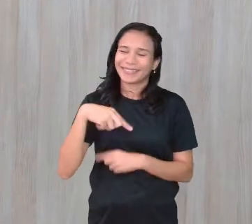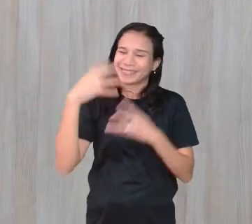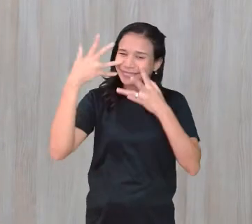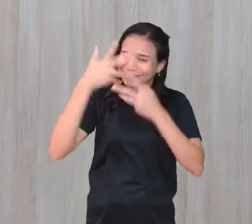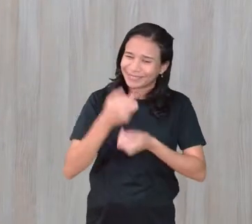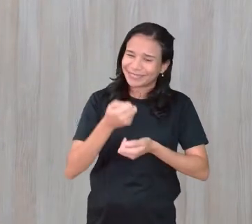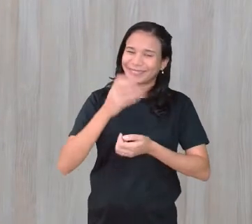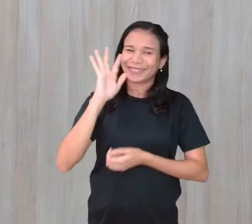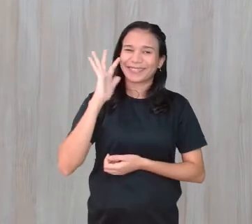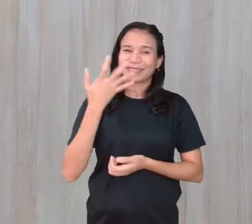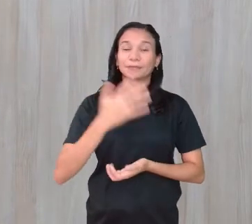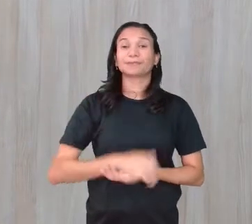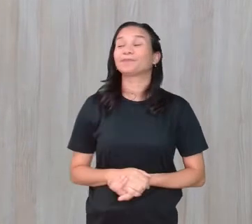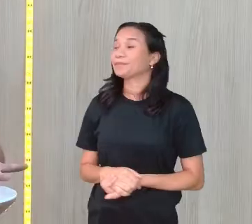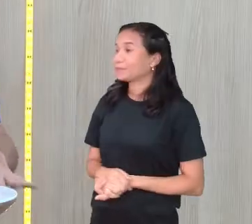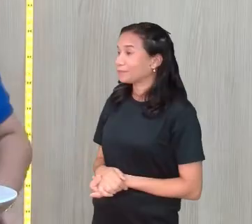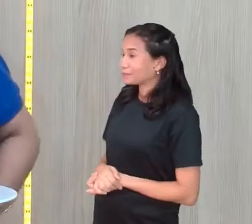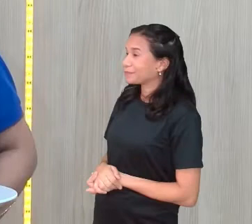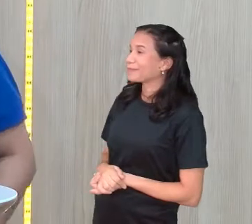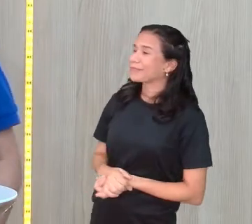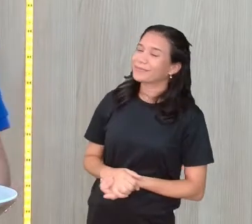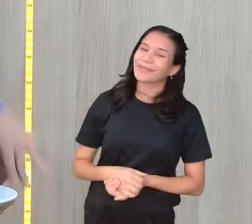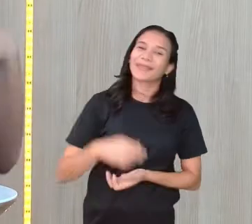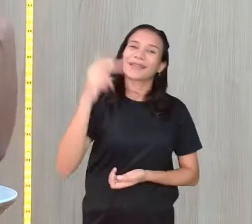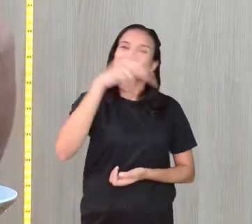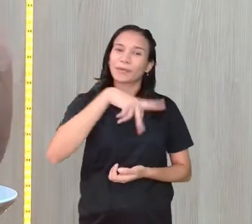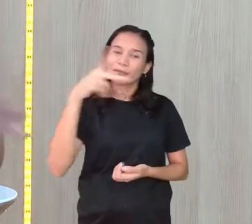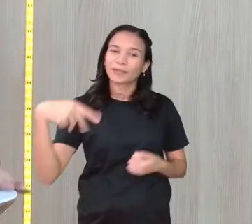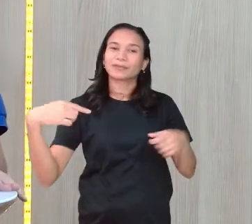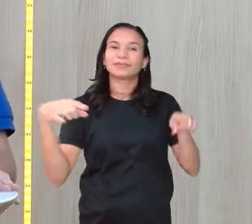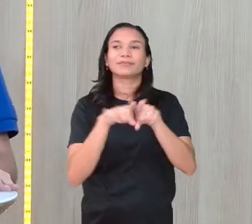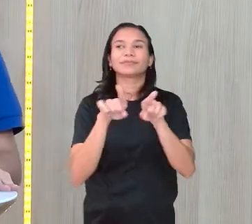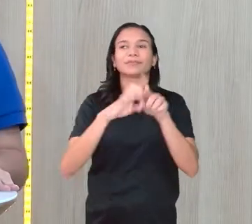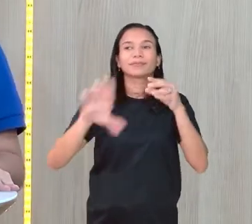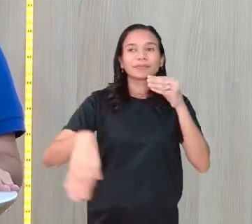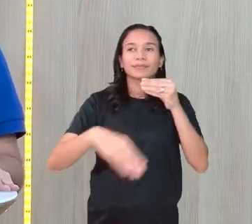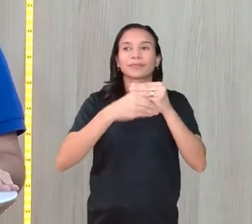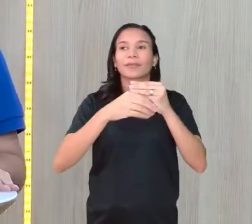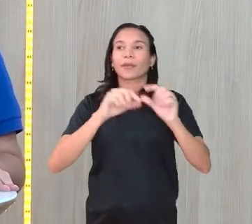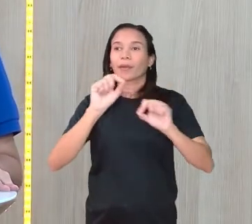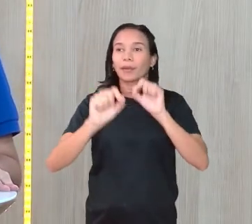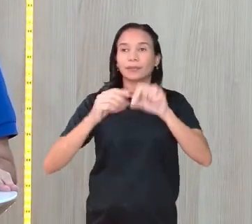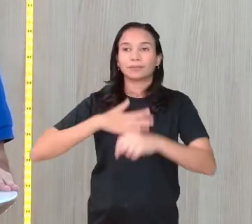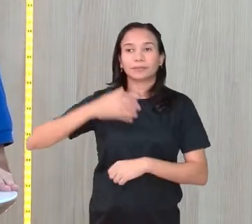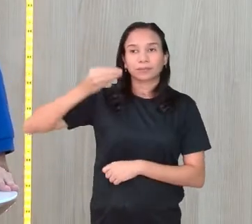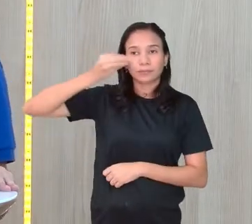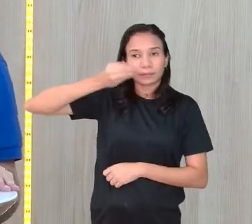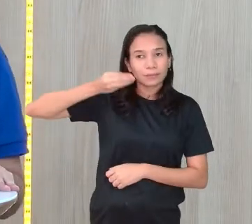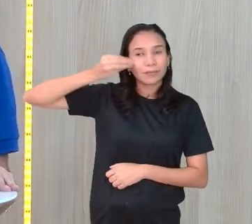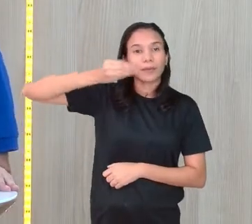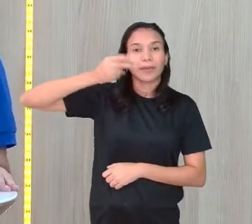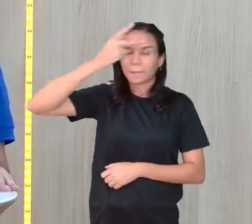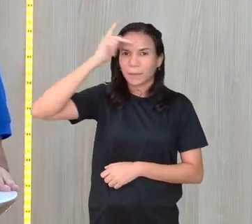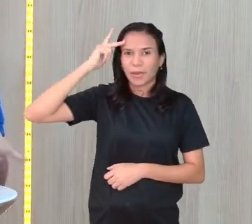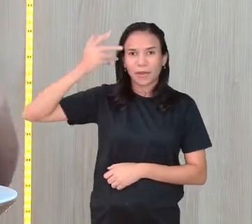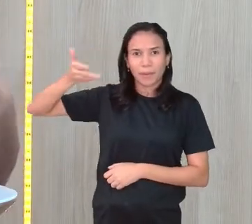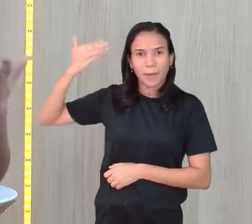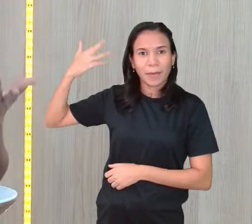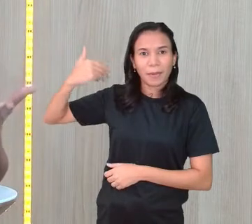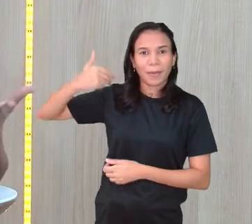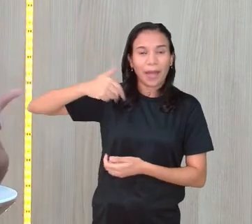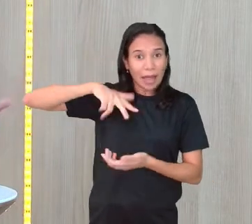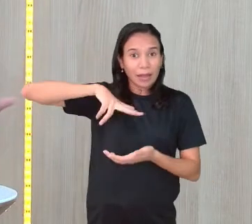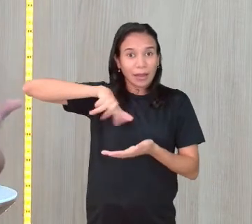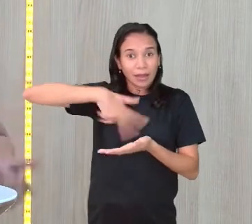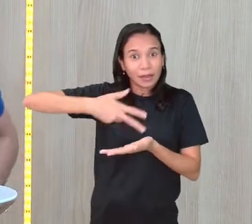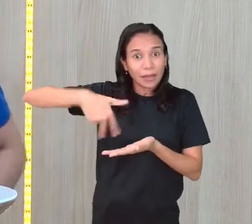bonito. Professora Viviane, também Diga. queria, né, acrescentar aqui um pouco a minha experiência como uma pessoa que dançou dança do ventre um